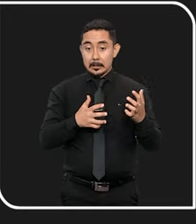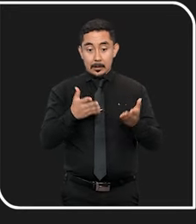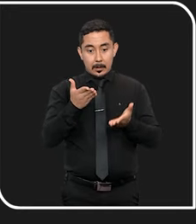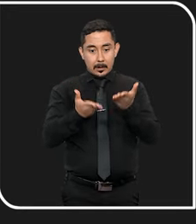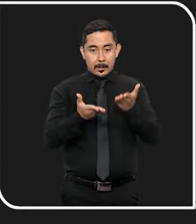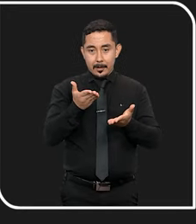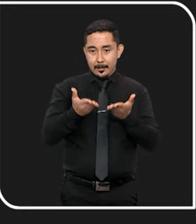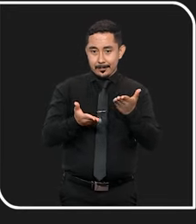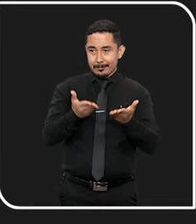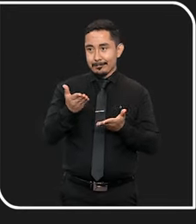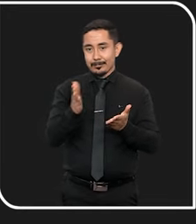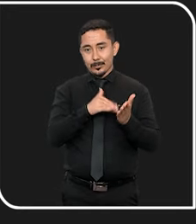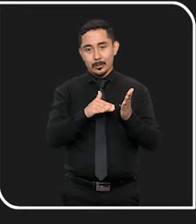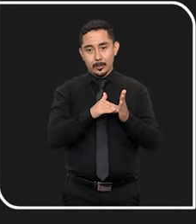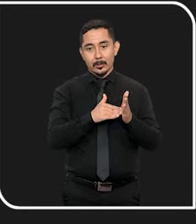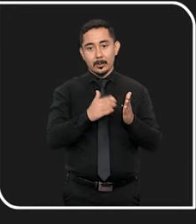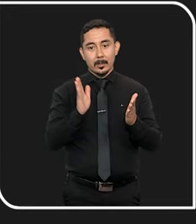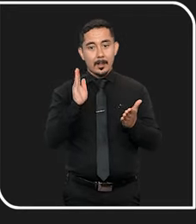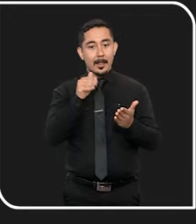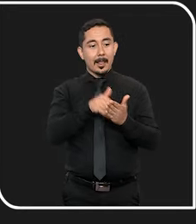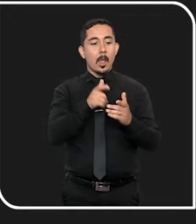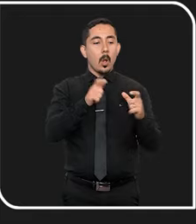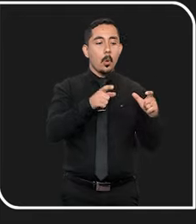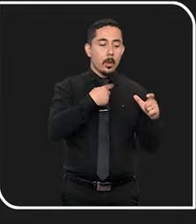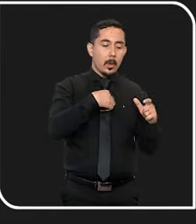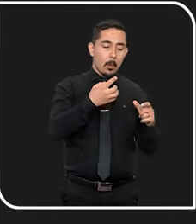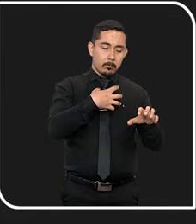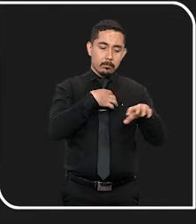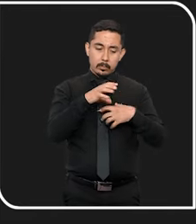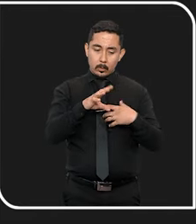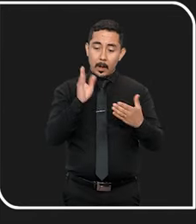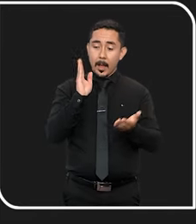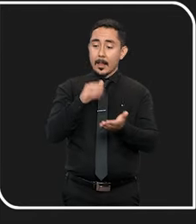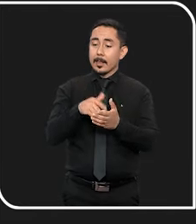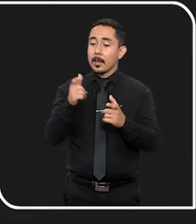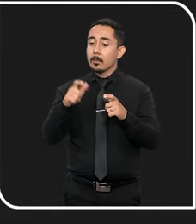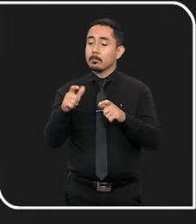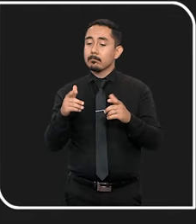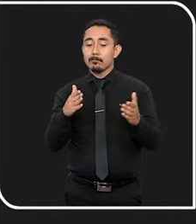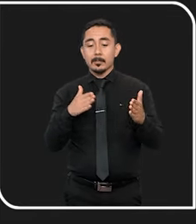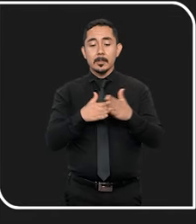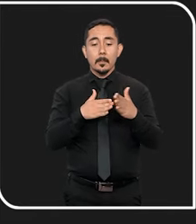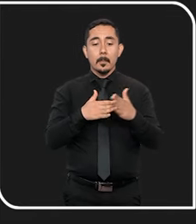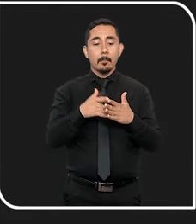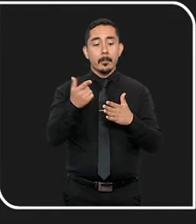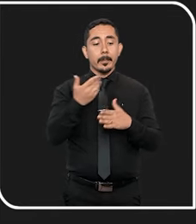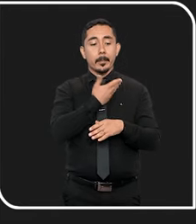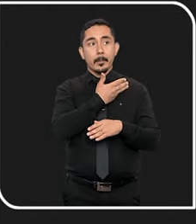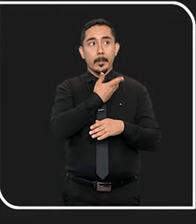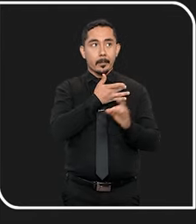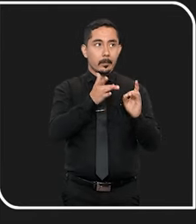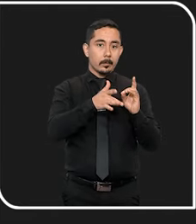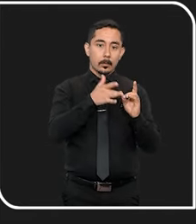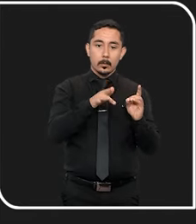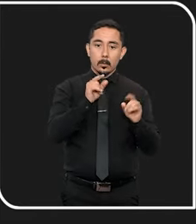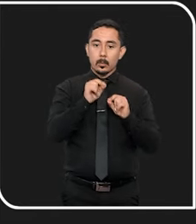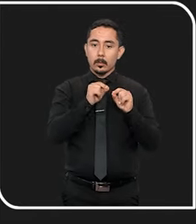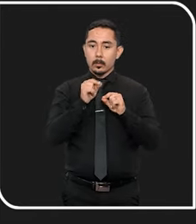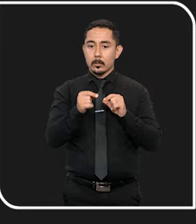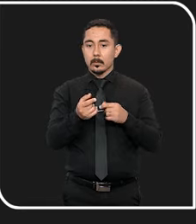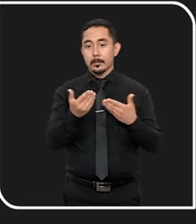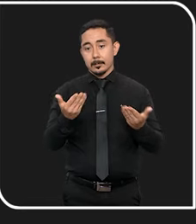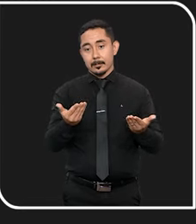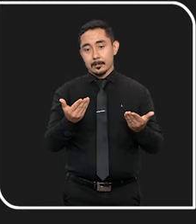lá né assim equilibrando os pratos tipo até que ponto eu tô mostrando empatia até que pronto eu tô mostrando preconceito